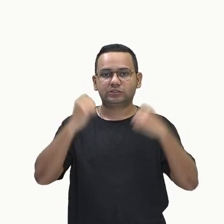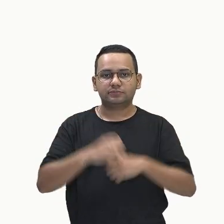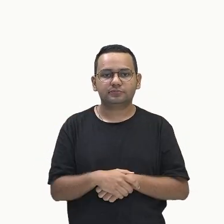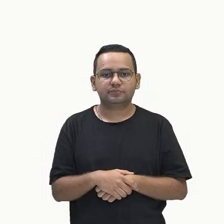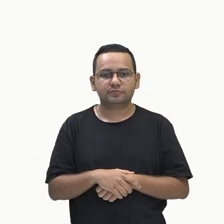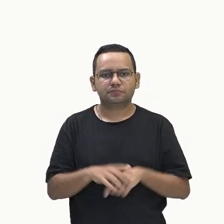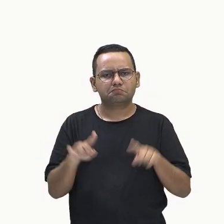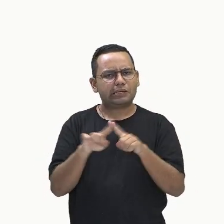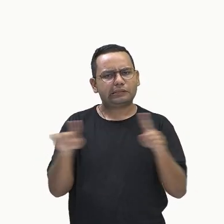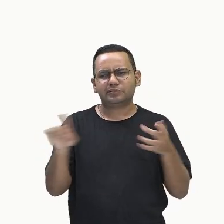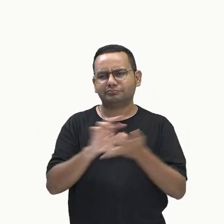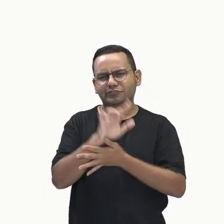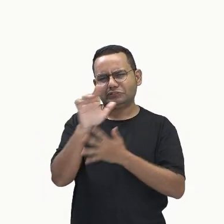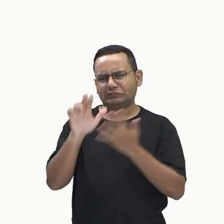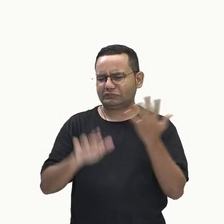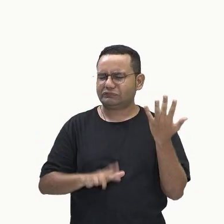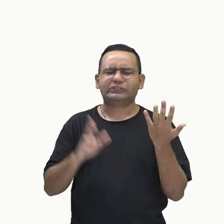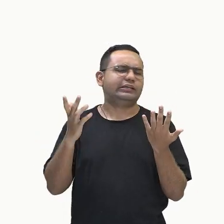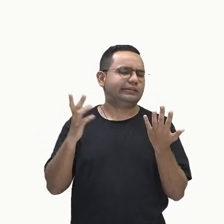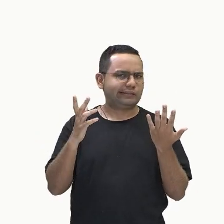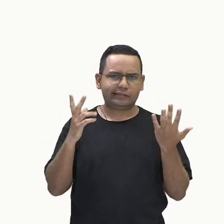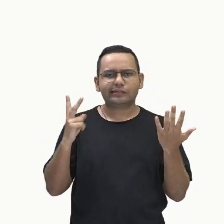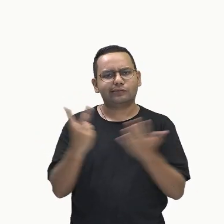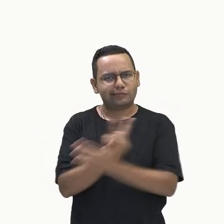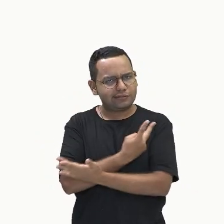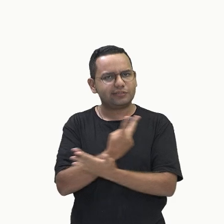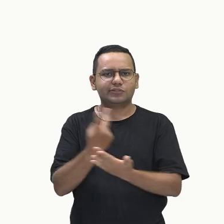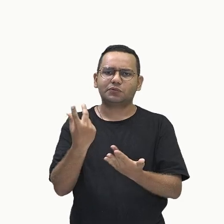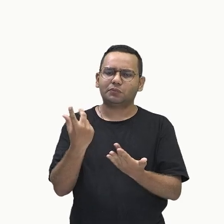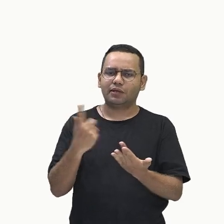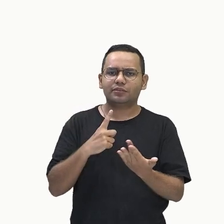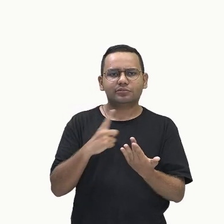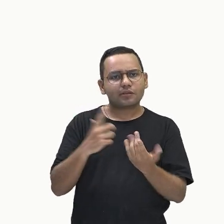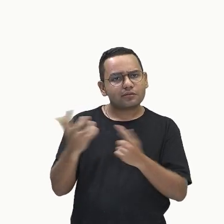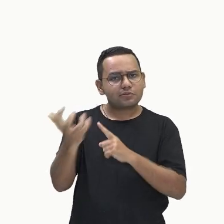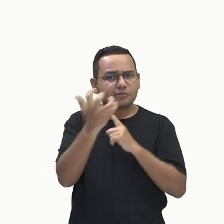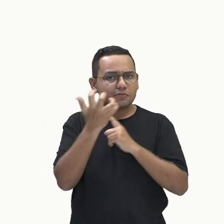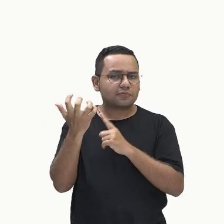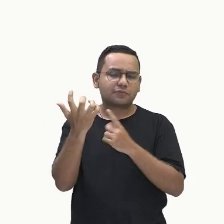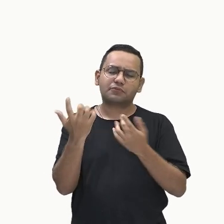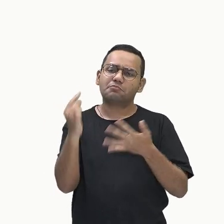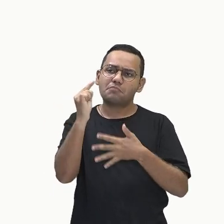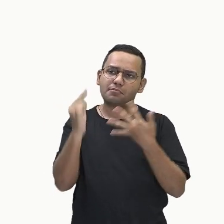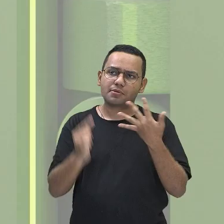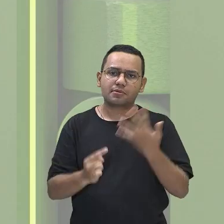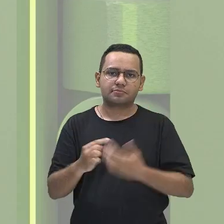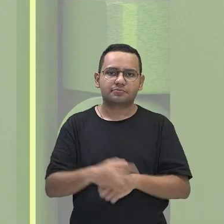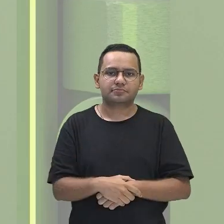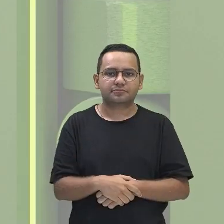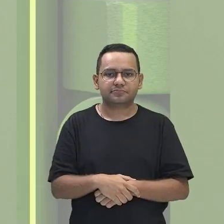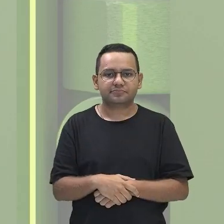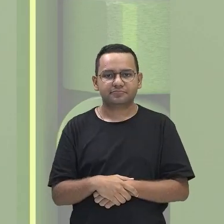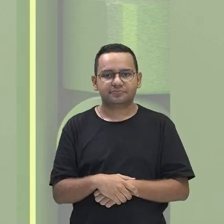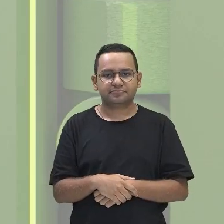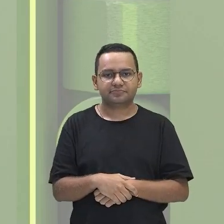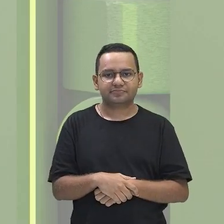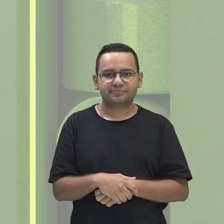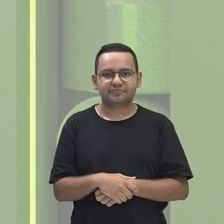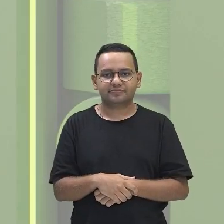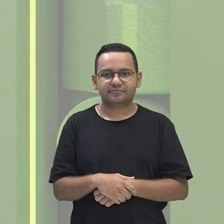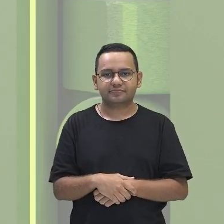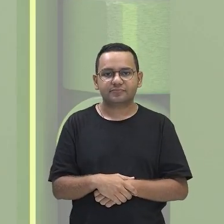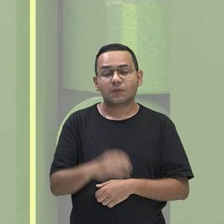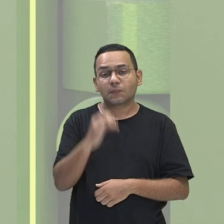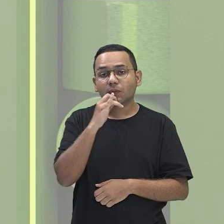situações de estresse, né? São várias as situações de estresse que a gente pode mencionar, né? Às vezes muita pressão, às